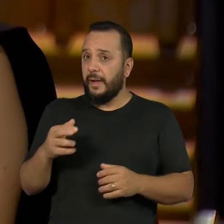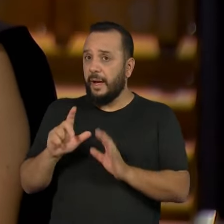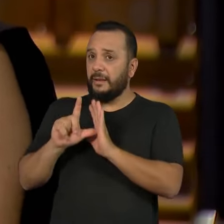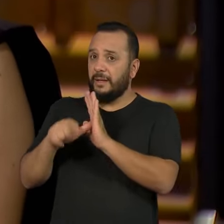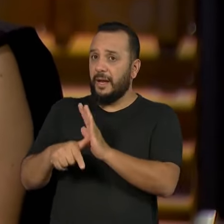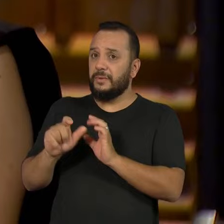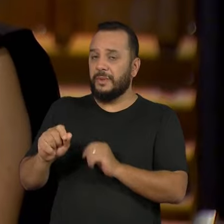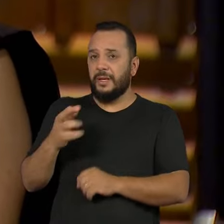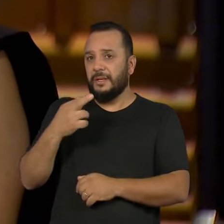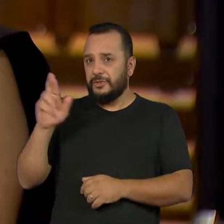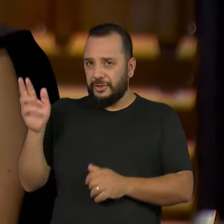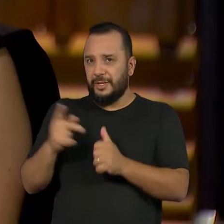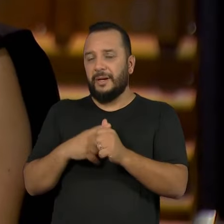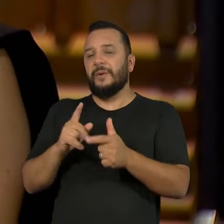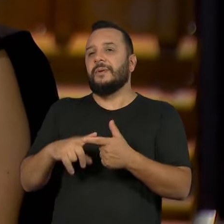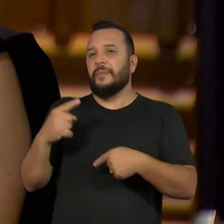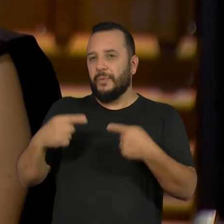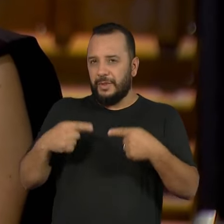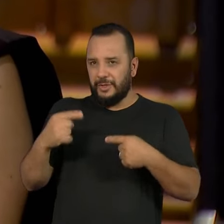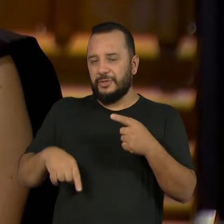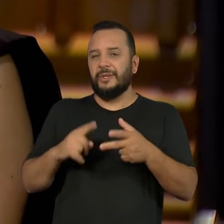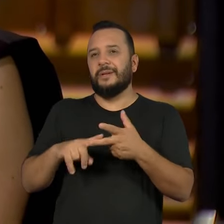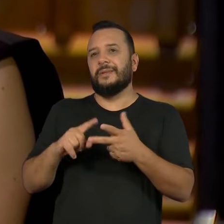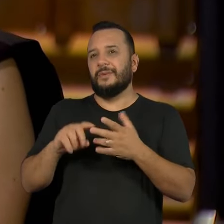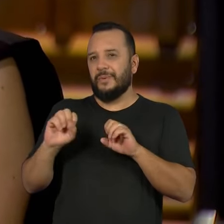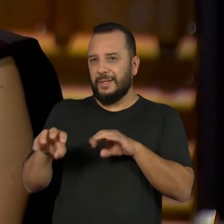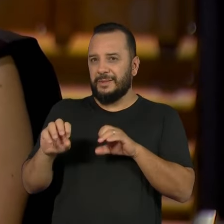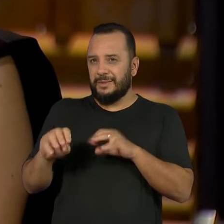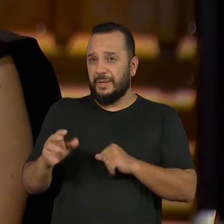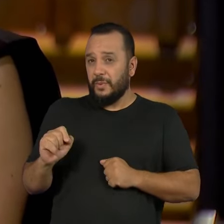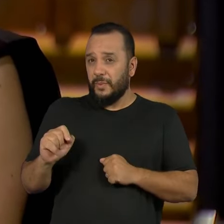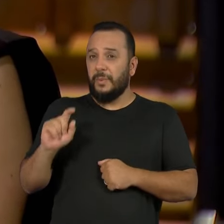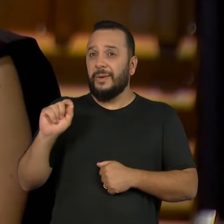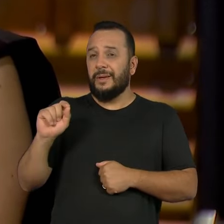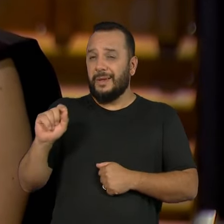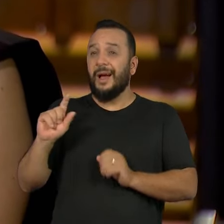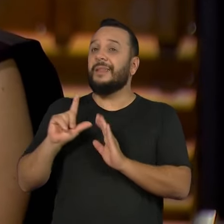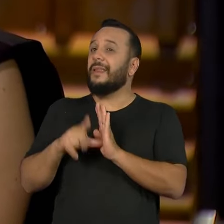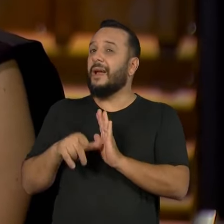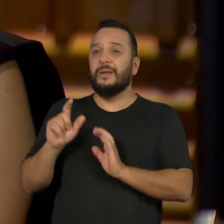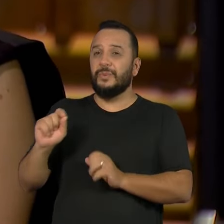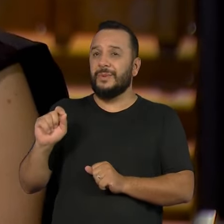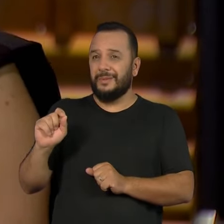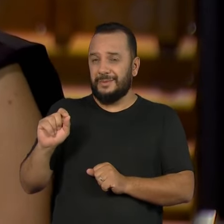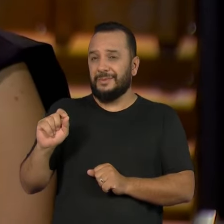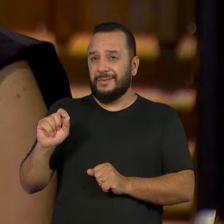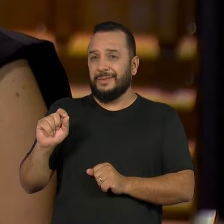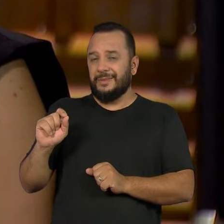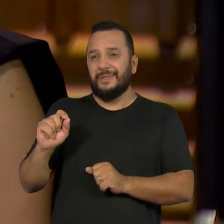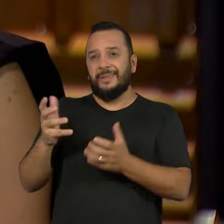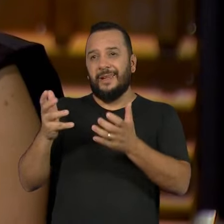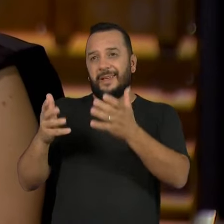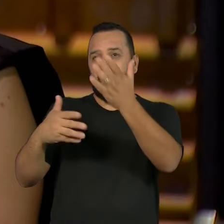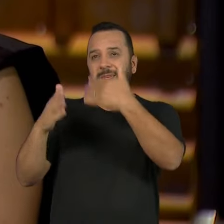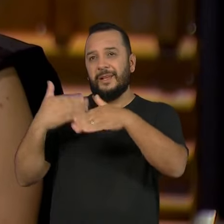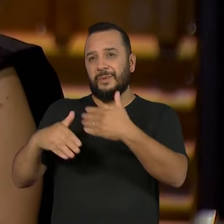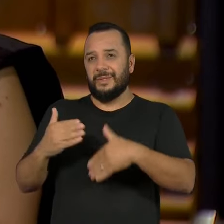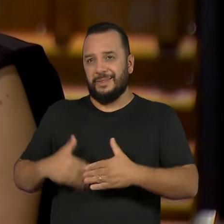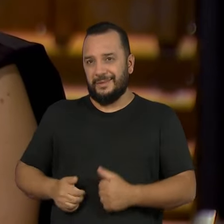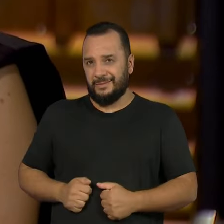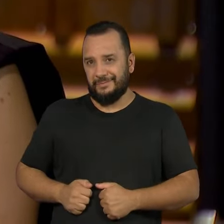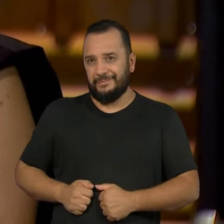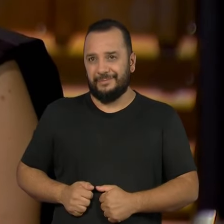como na política como na na educação querer eh retroceder querer